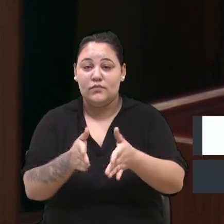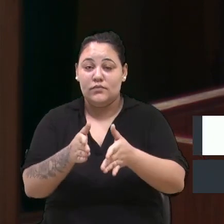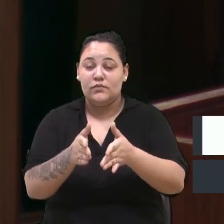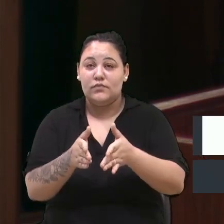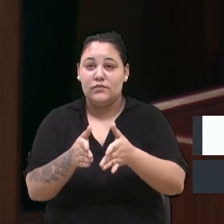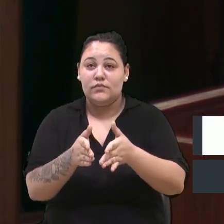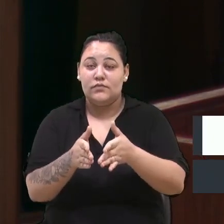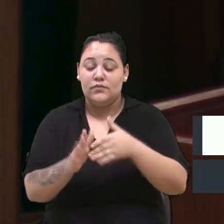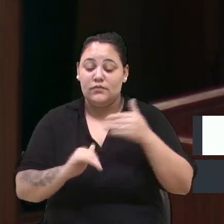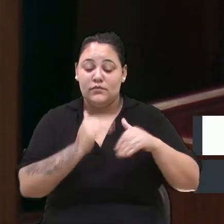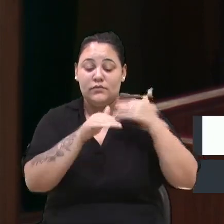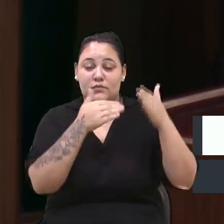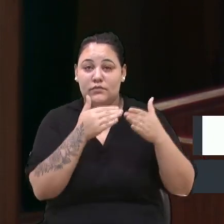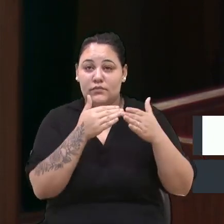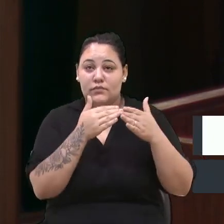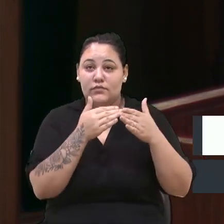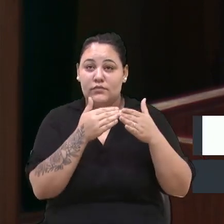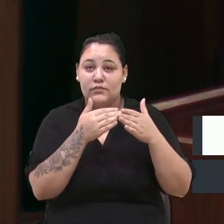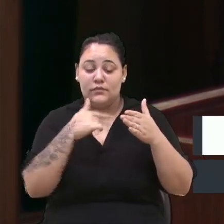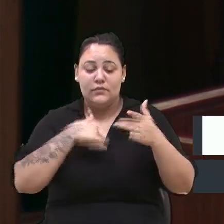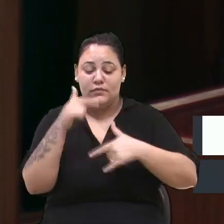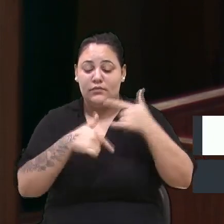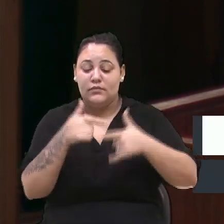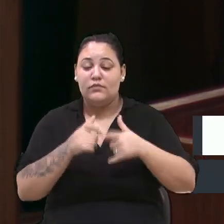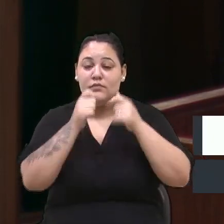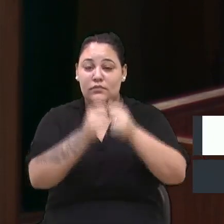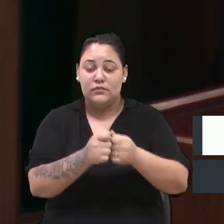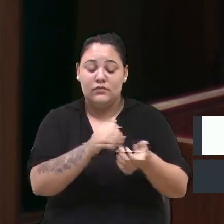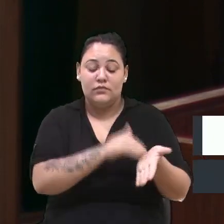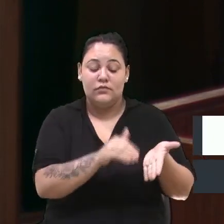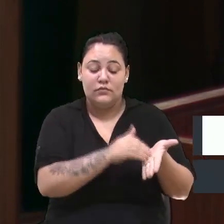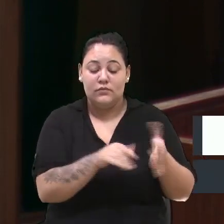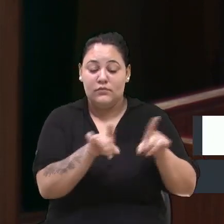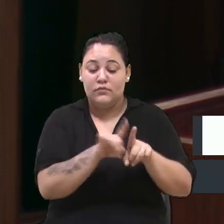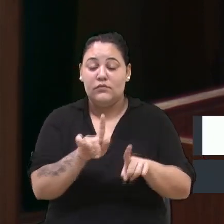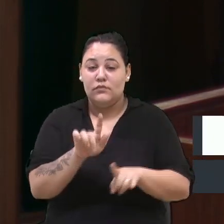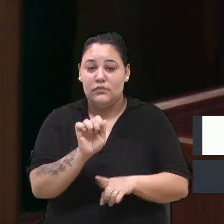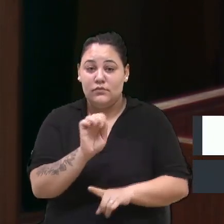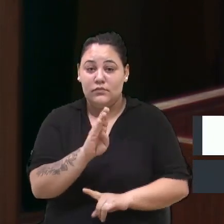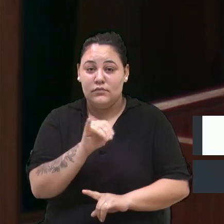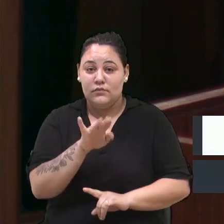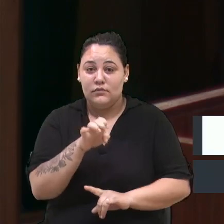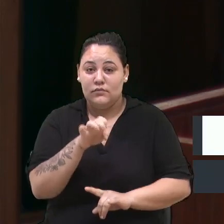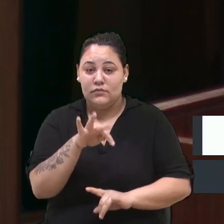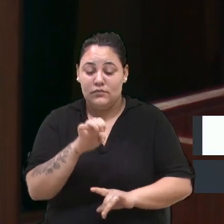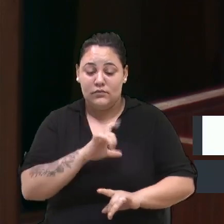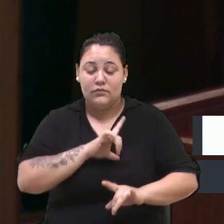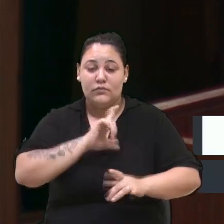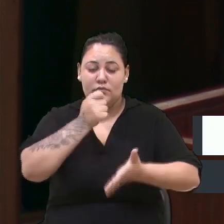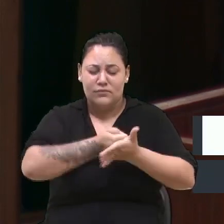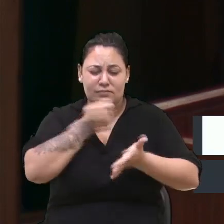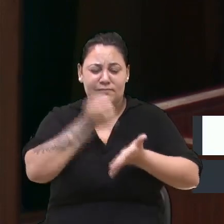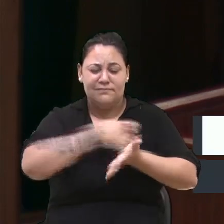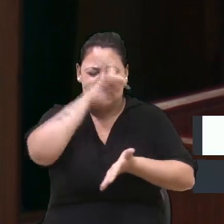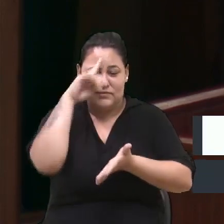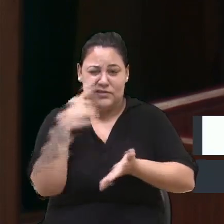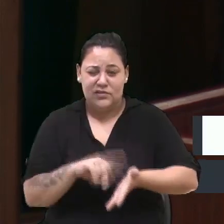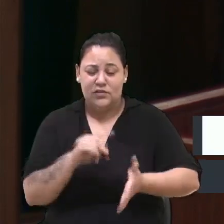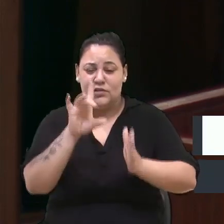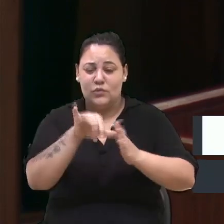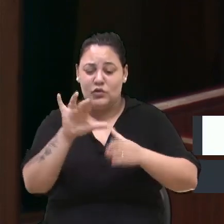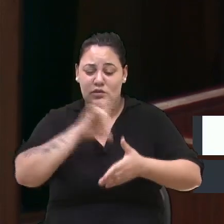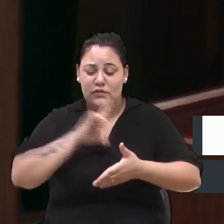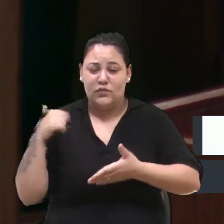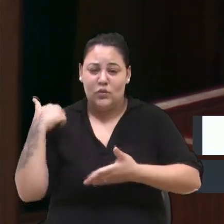Costurando isso e trabalhando isso no meu gabinete, a gente batalhou muito. Depois, com o andar da carruagem, teve também o